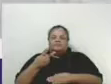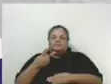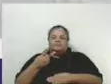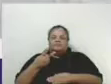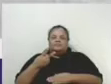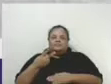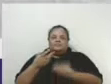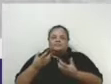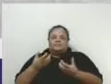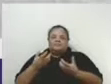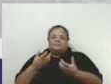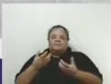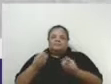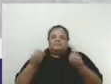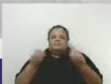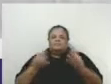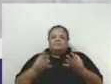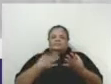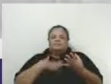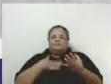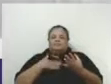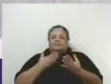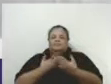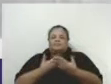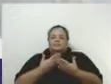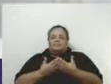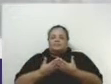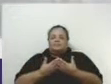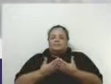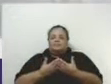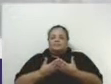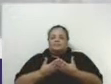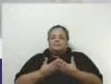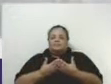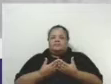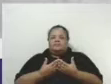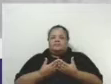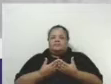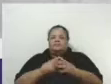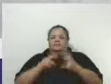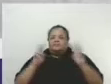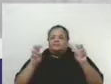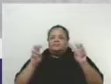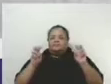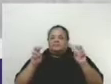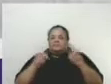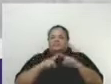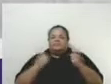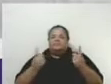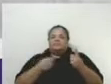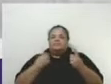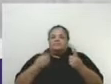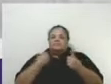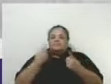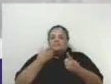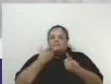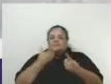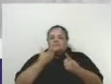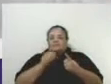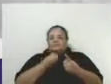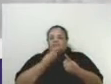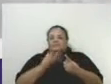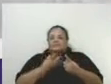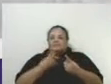sobre as minhas matérias, mas antes, já que a gente fala de uma boa cidade para nós morarmos, isso tem que